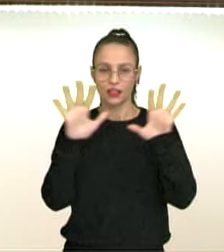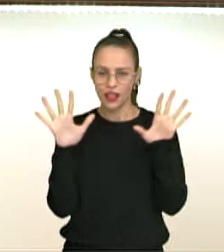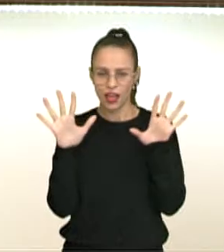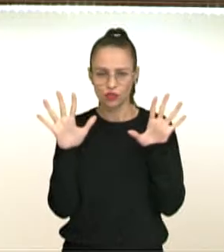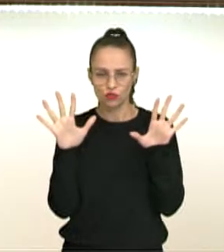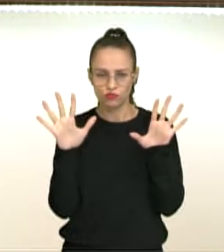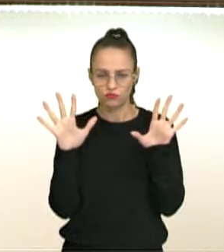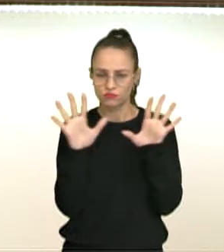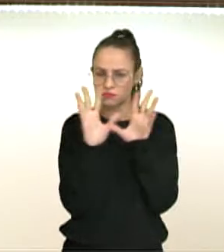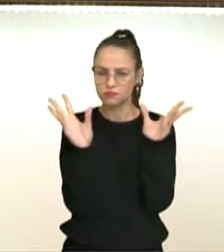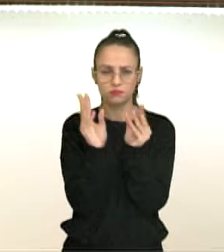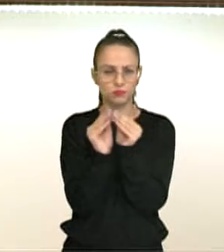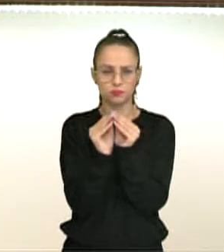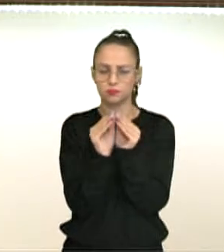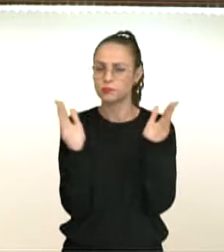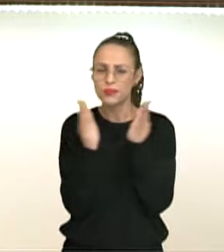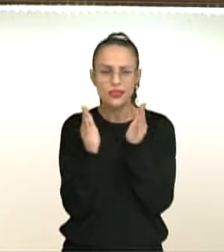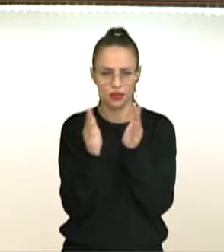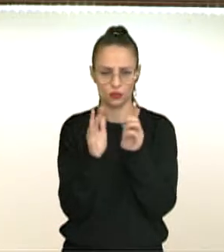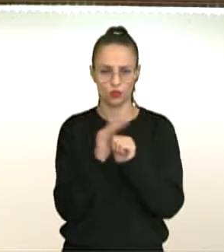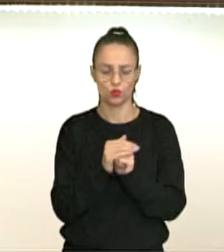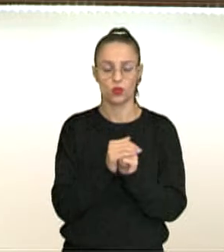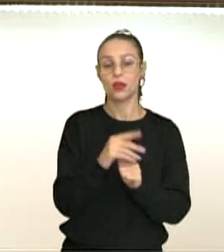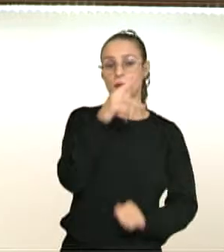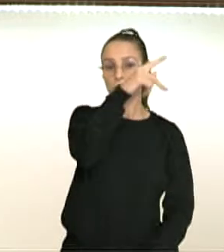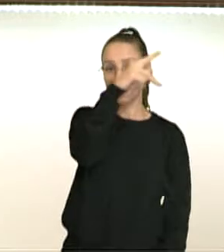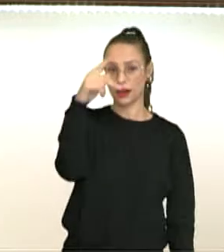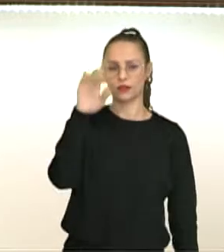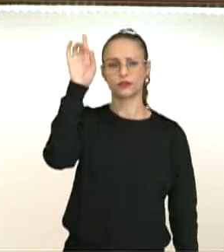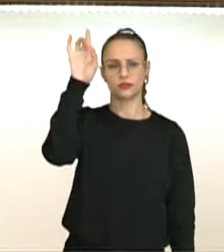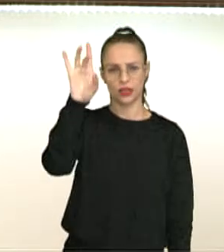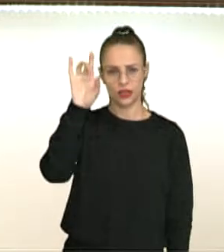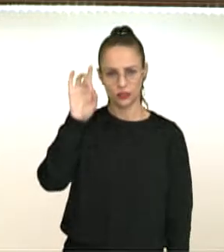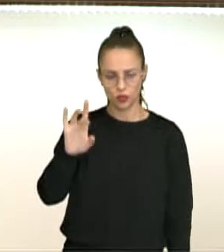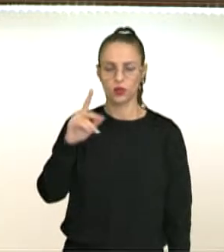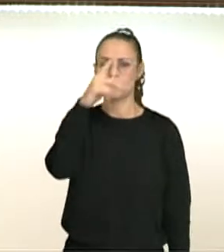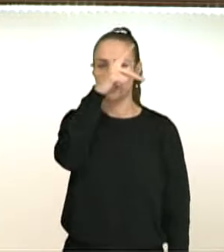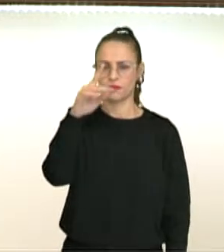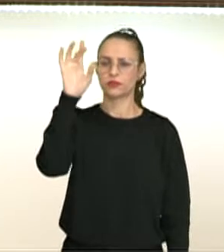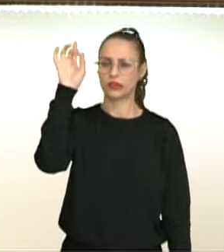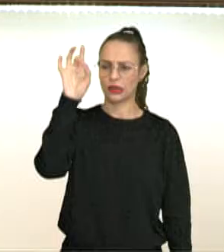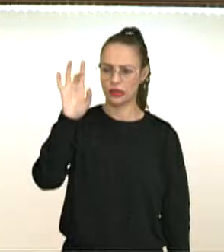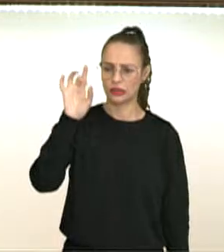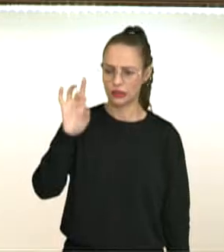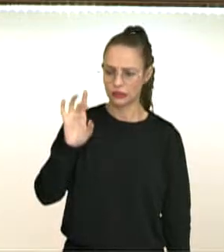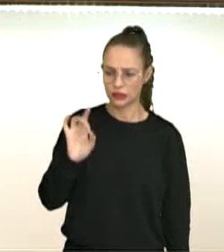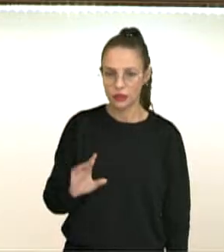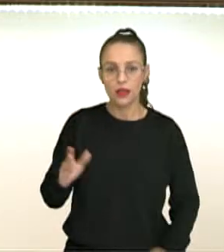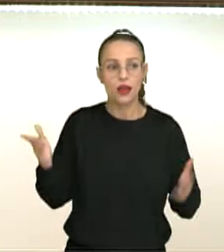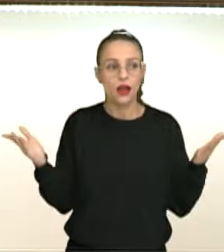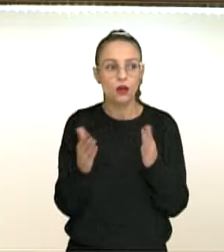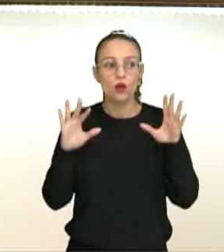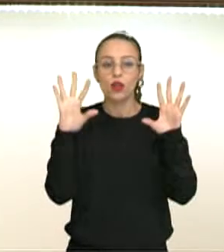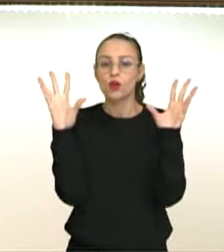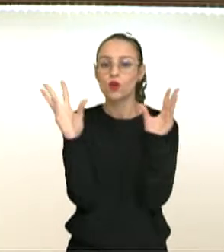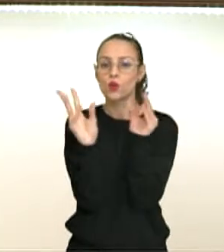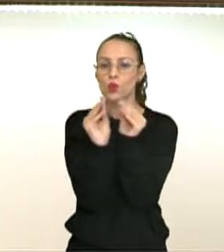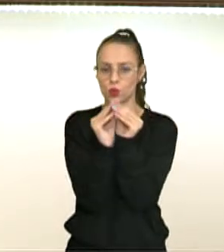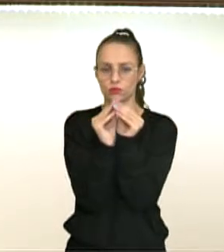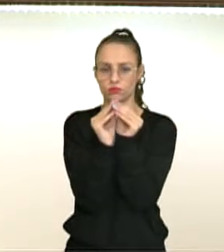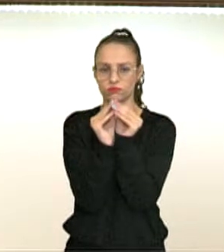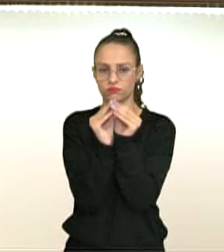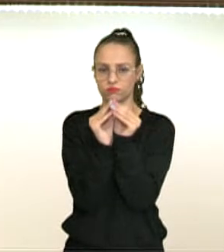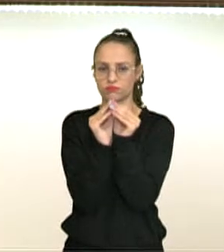pequeno. Então, eu tinha um texto, parágrafos, fiz parágrafo a parágrafo e agora eu tenho, ó, um